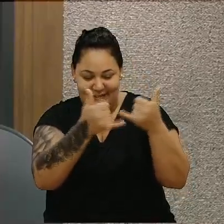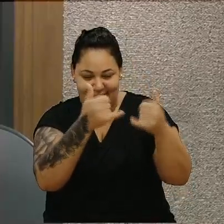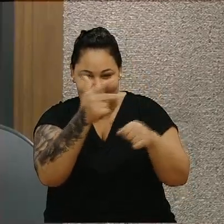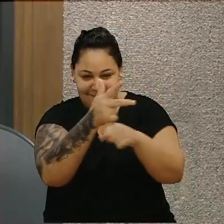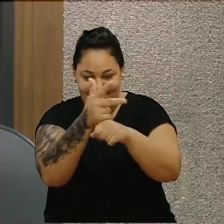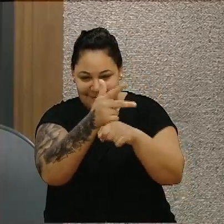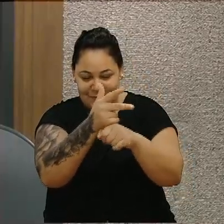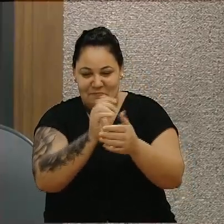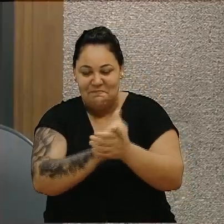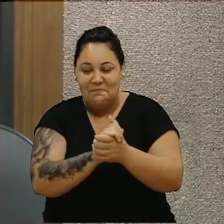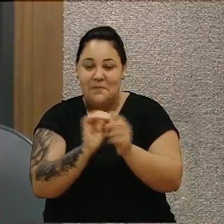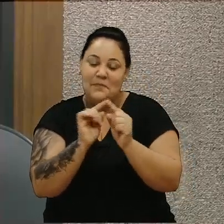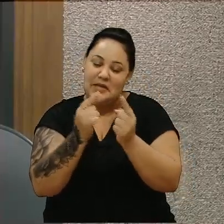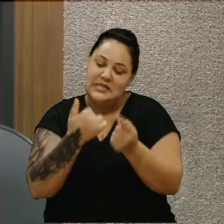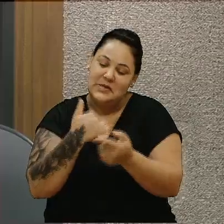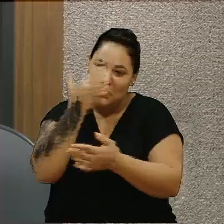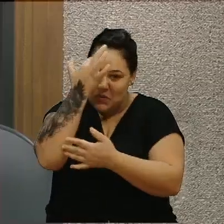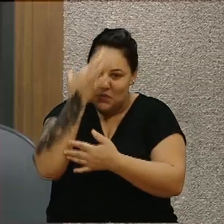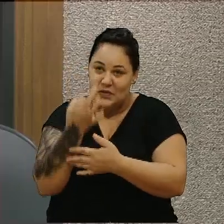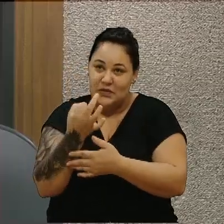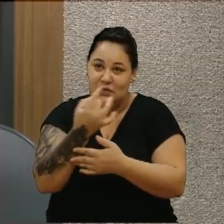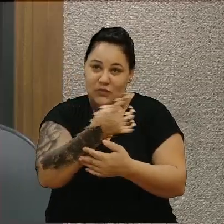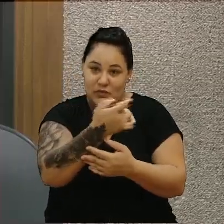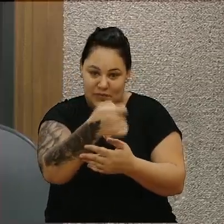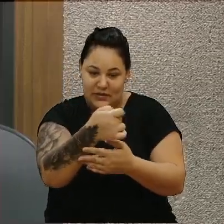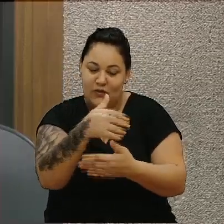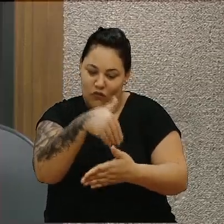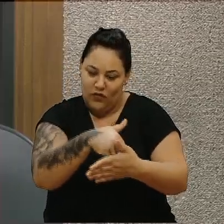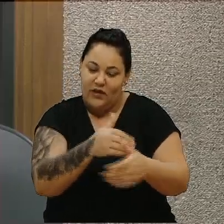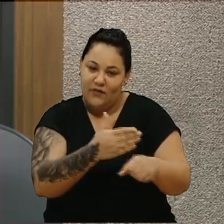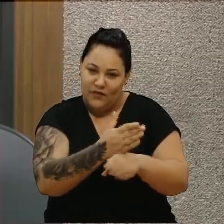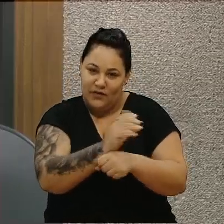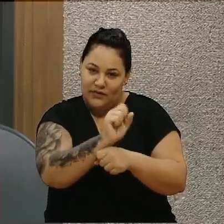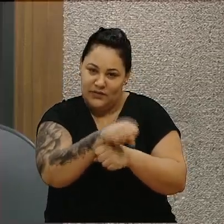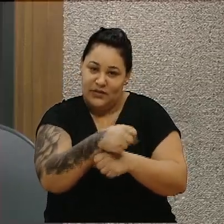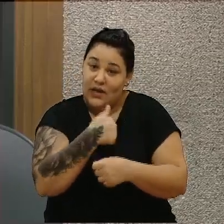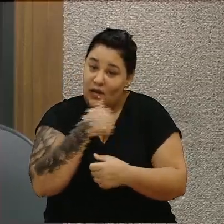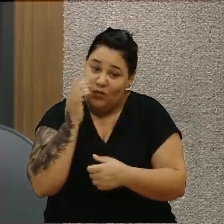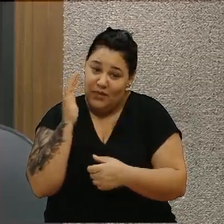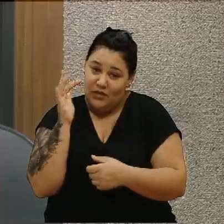mas entendo que Vossa Senhoria deverá votar favorável,